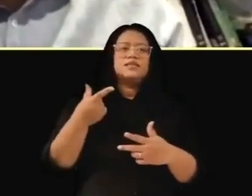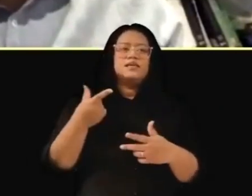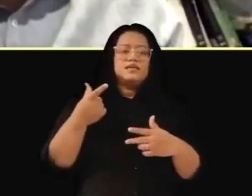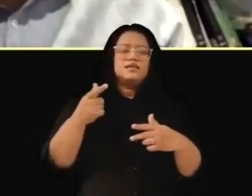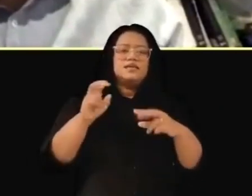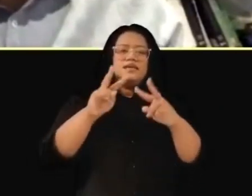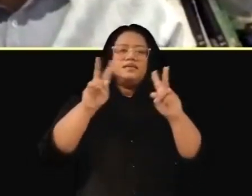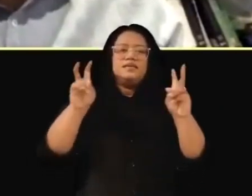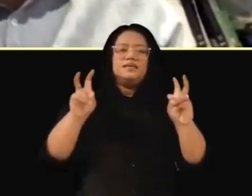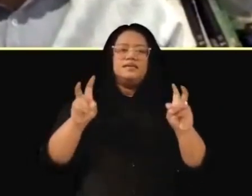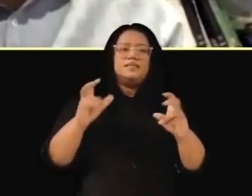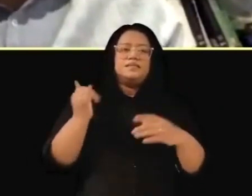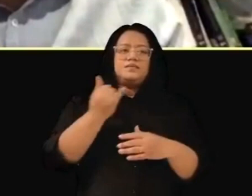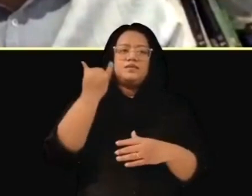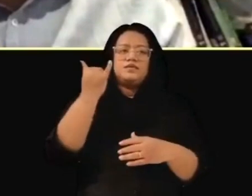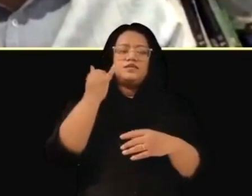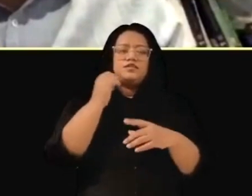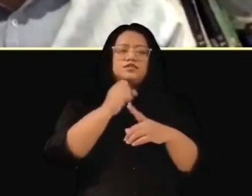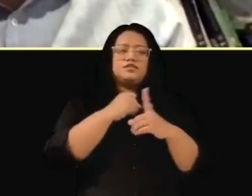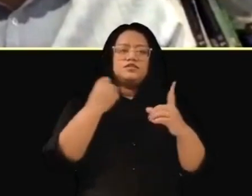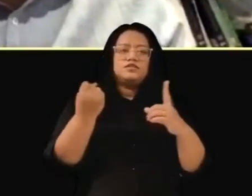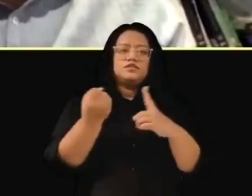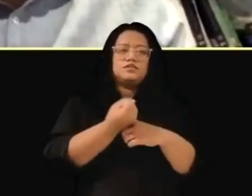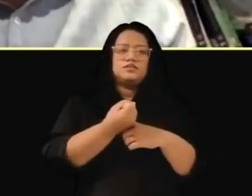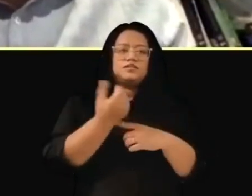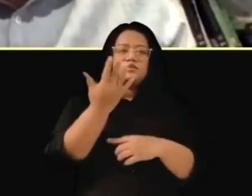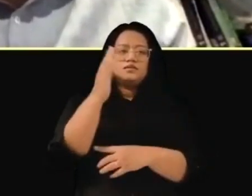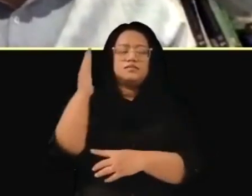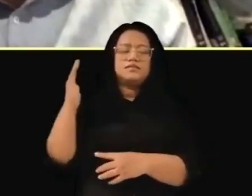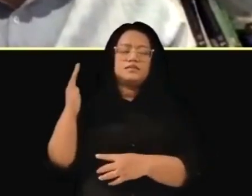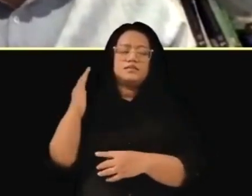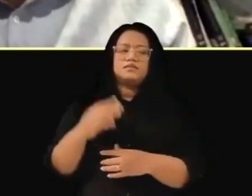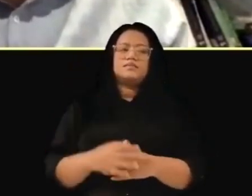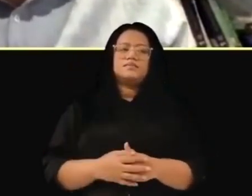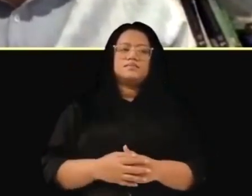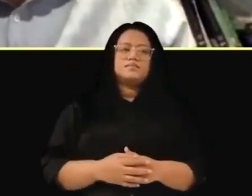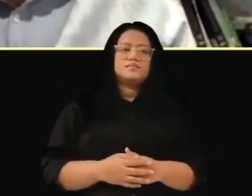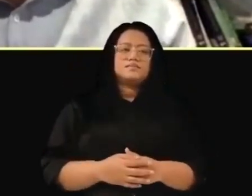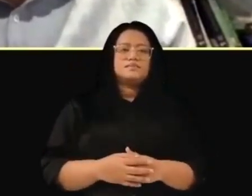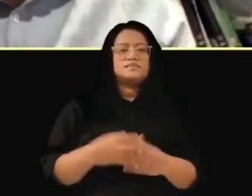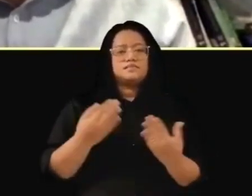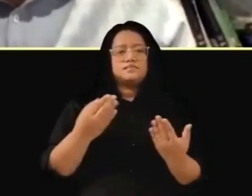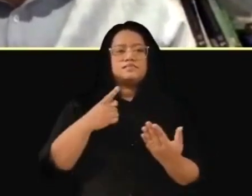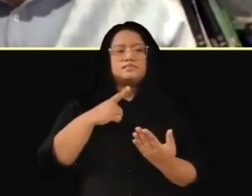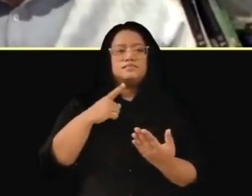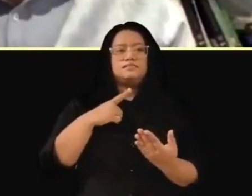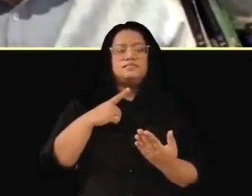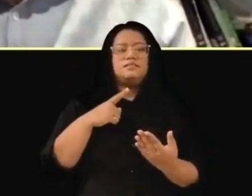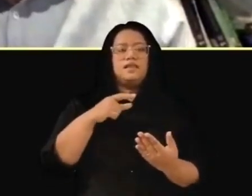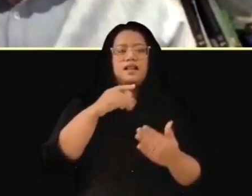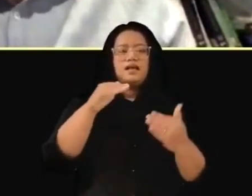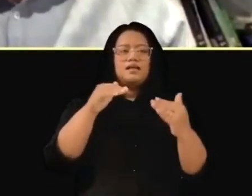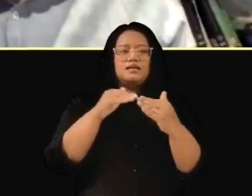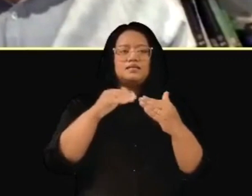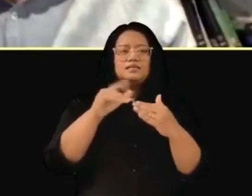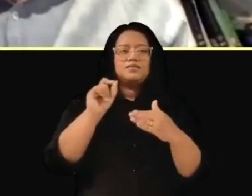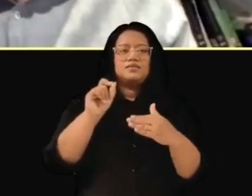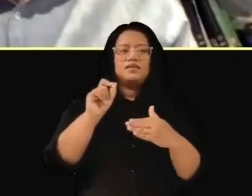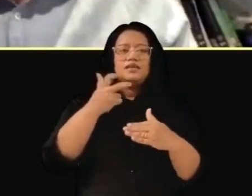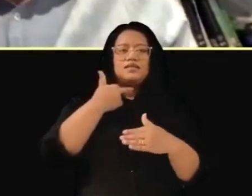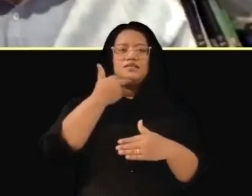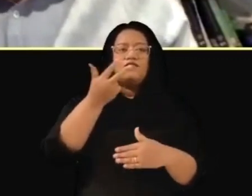questões socioambientais fundamentais. O problema, e aí o senhor tem razão, né, essa vocalização ela